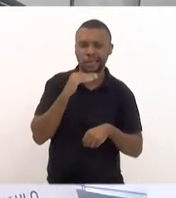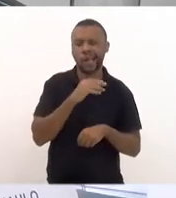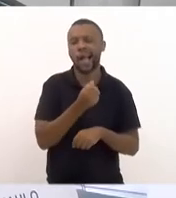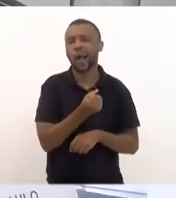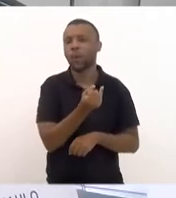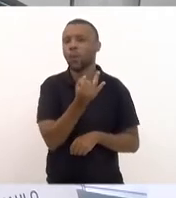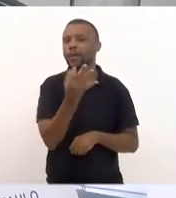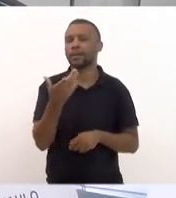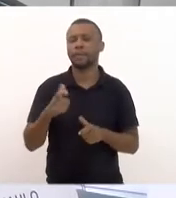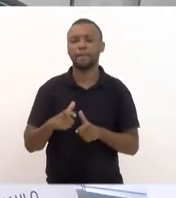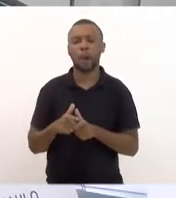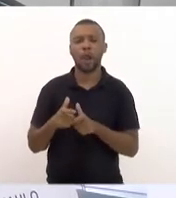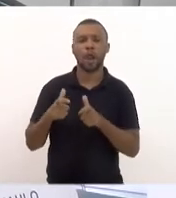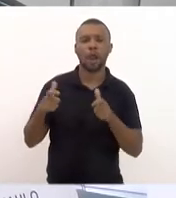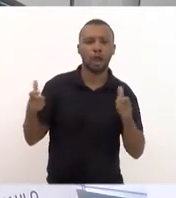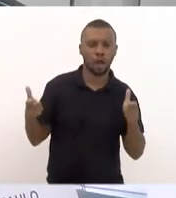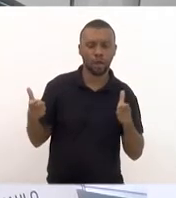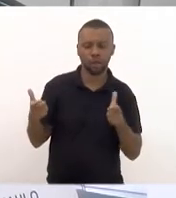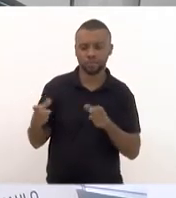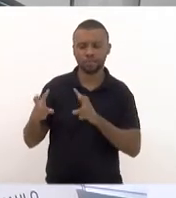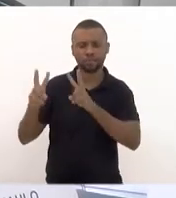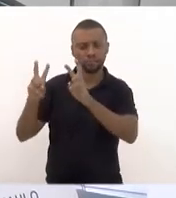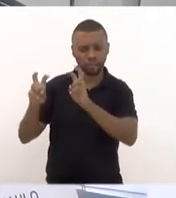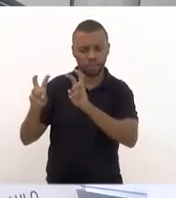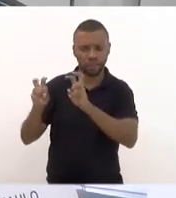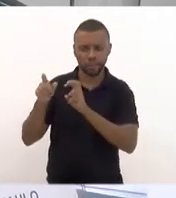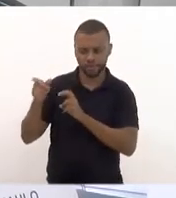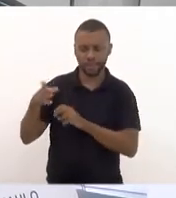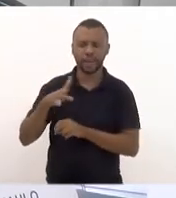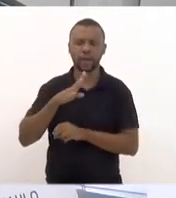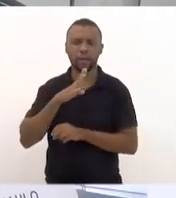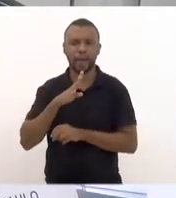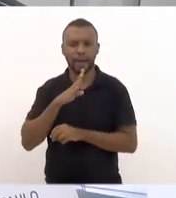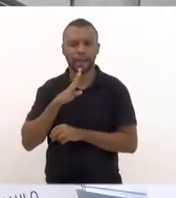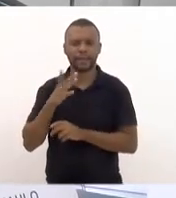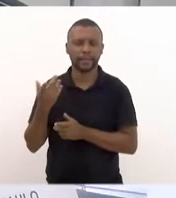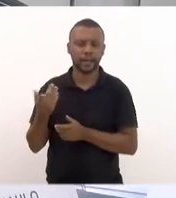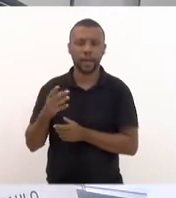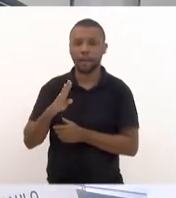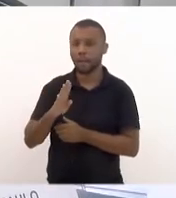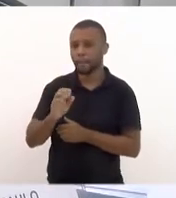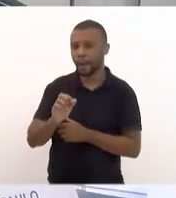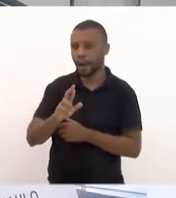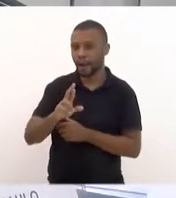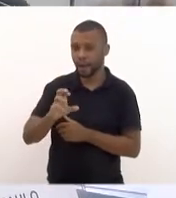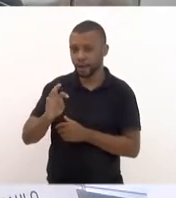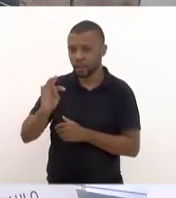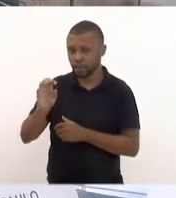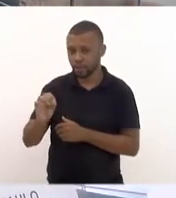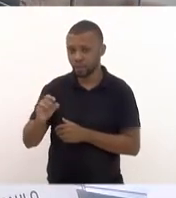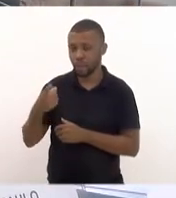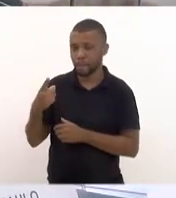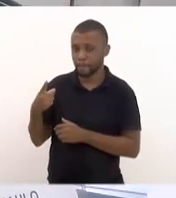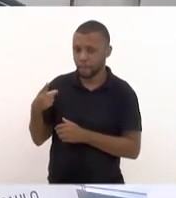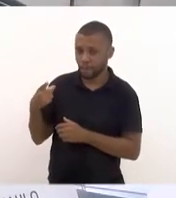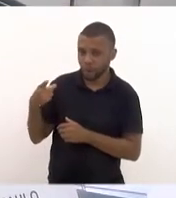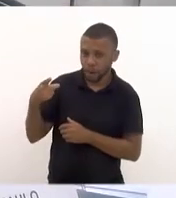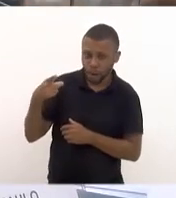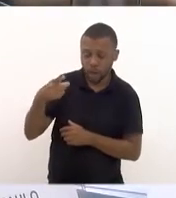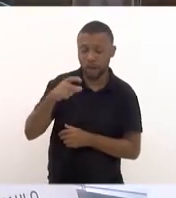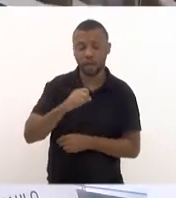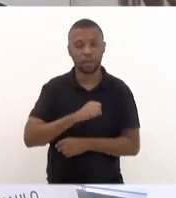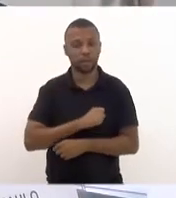grandeza. Num eixo que o senhor conhece, que sai do Barreto e corta São Gonçalo inteiro, é